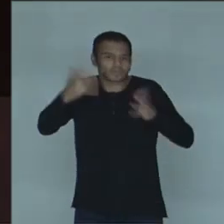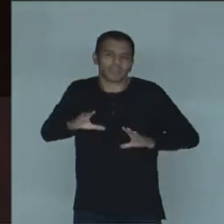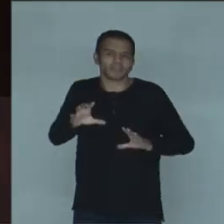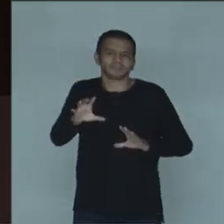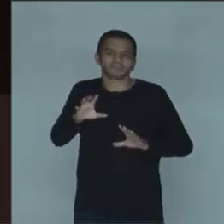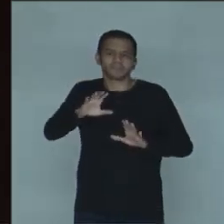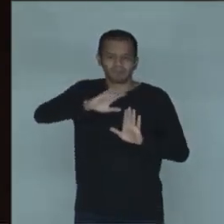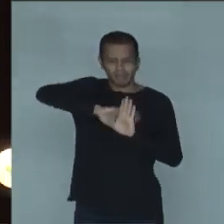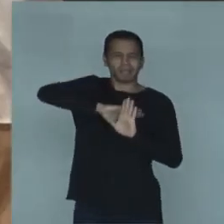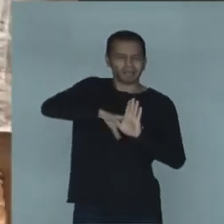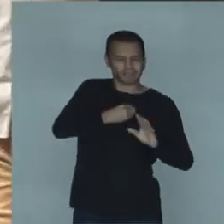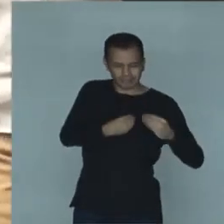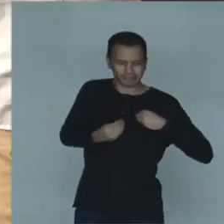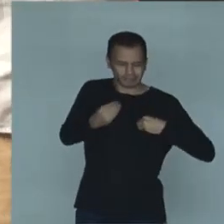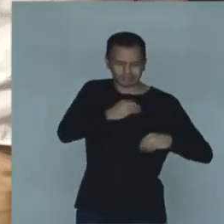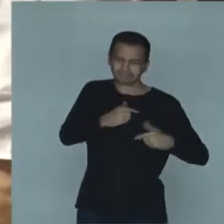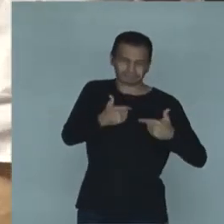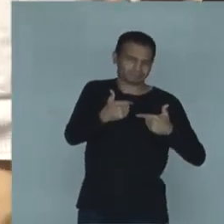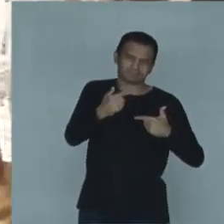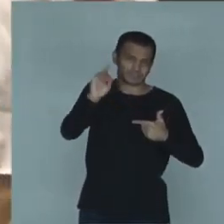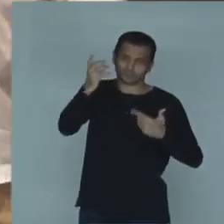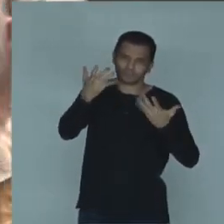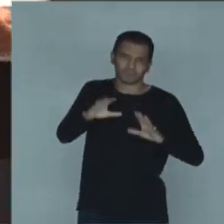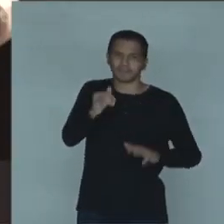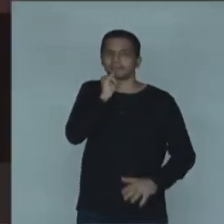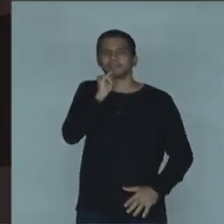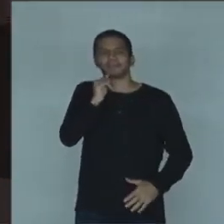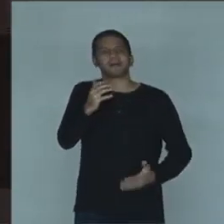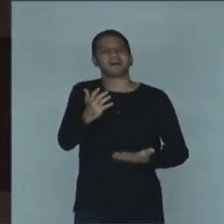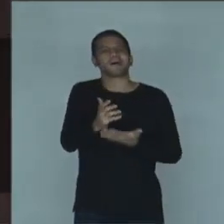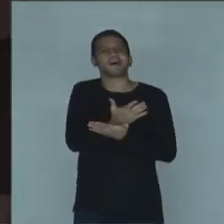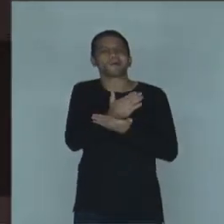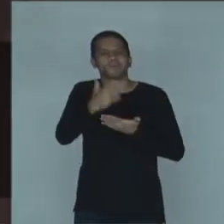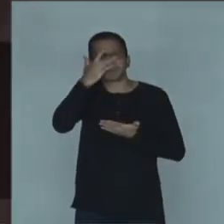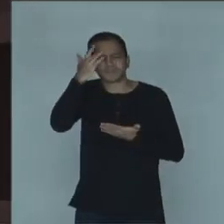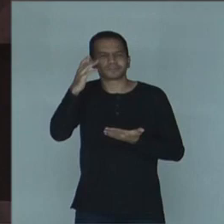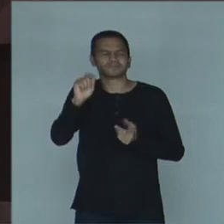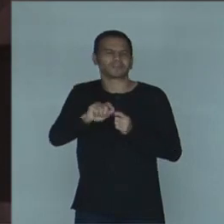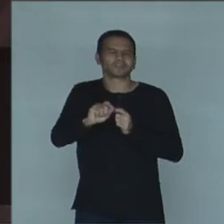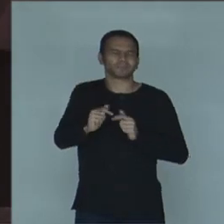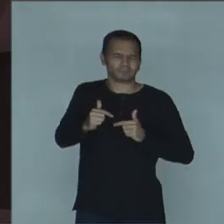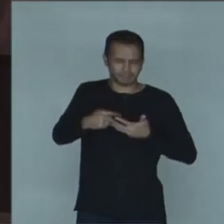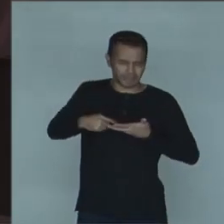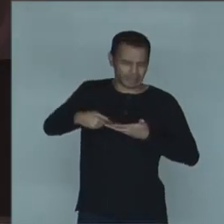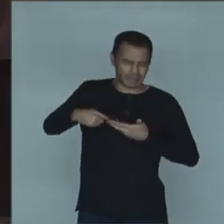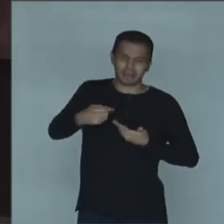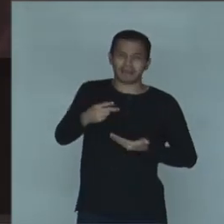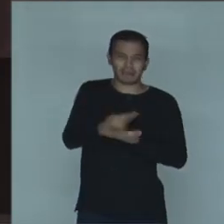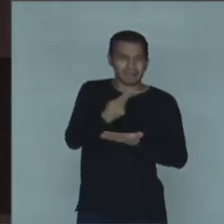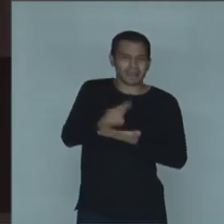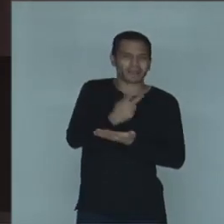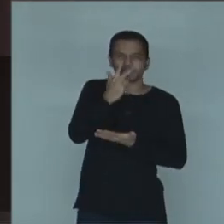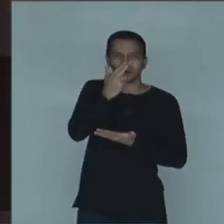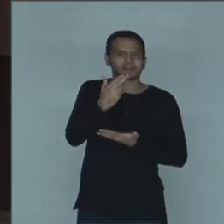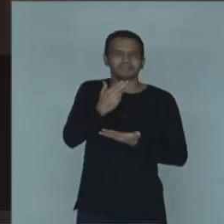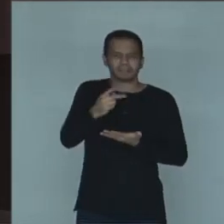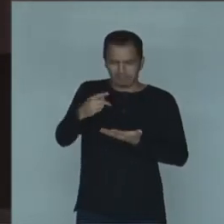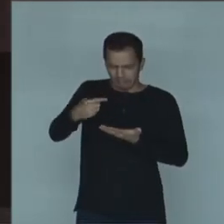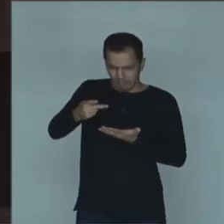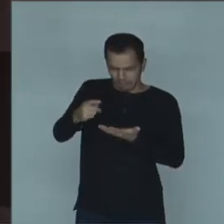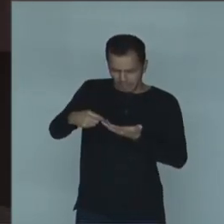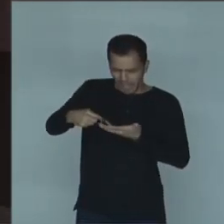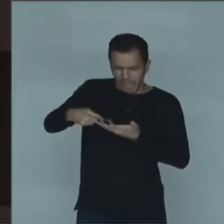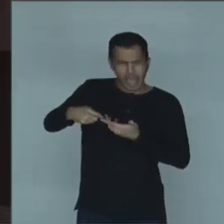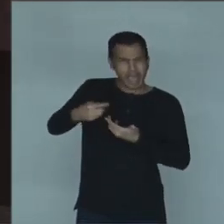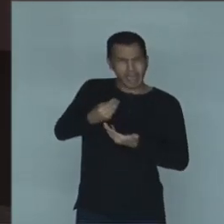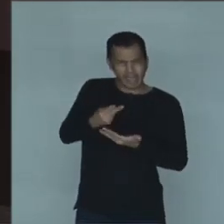e quantas pessoas que fazem algumas coisas erradas na vida transformaram isso na sua verdade no seu